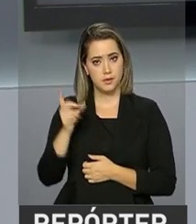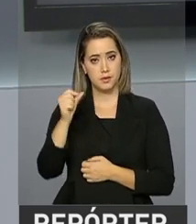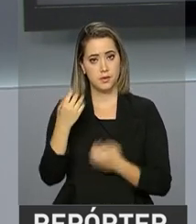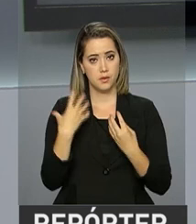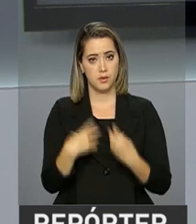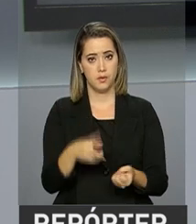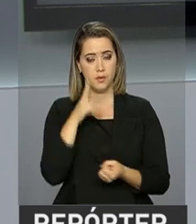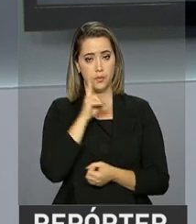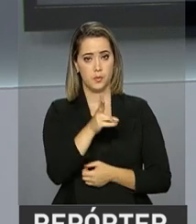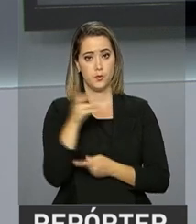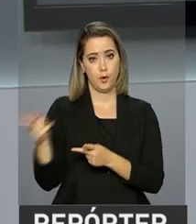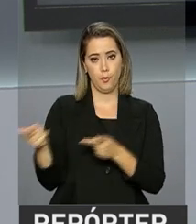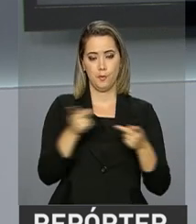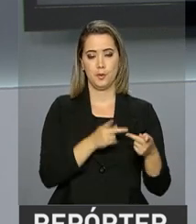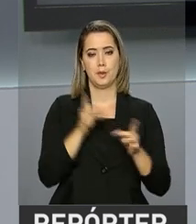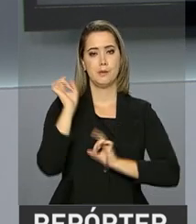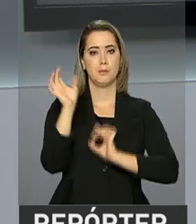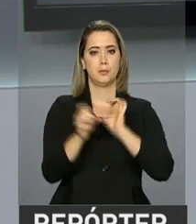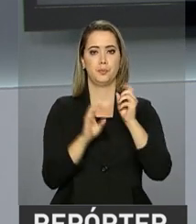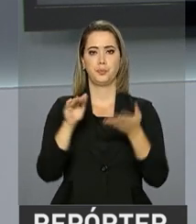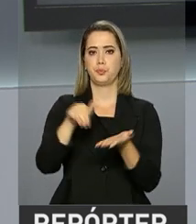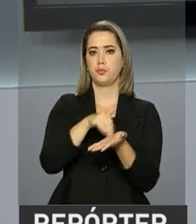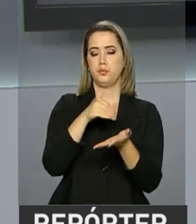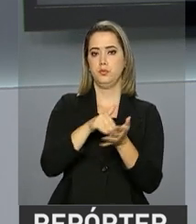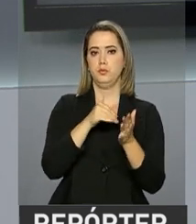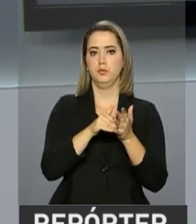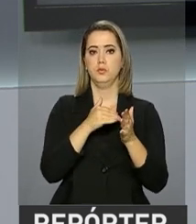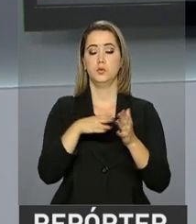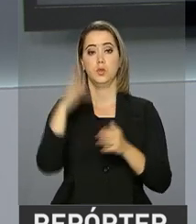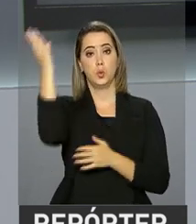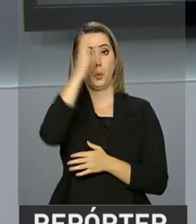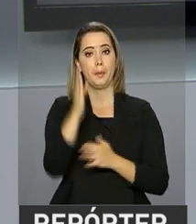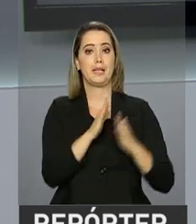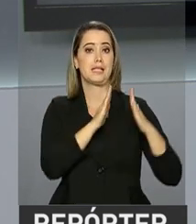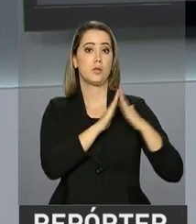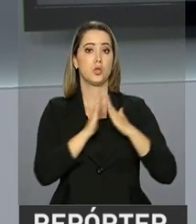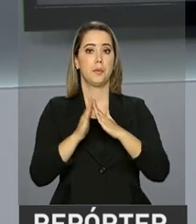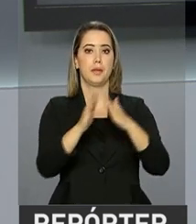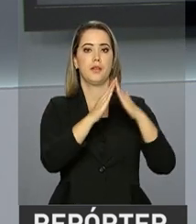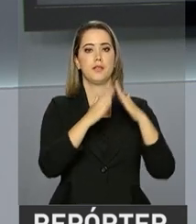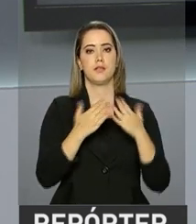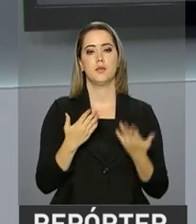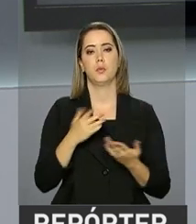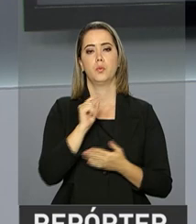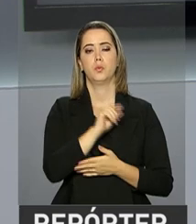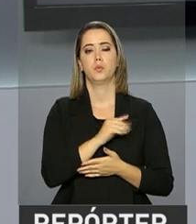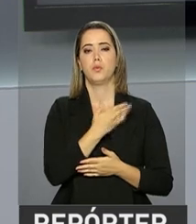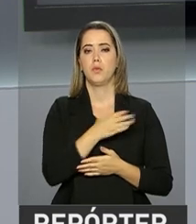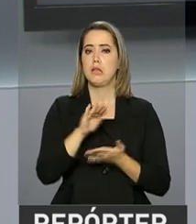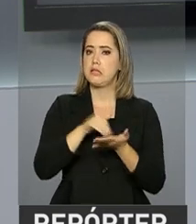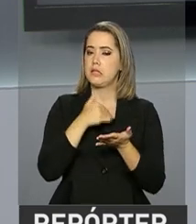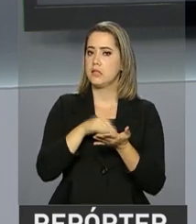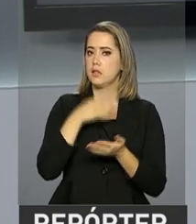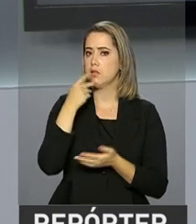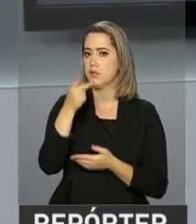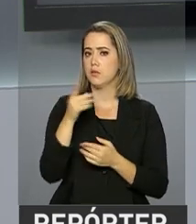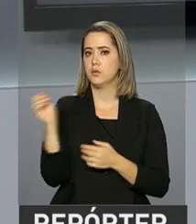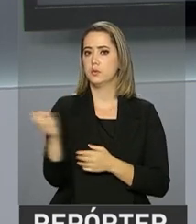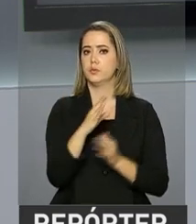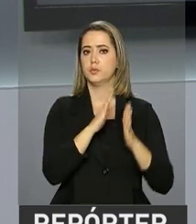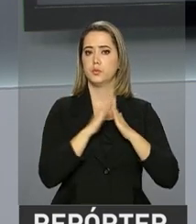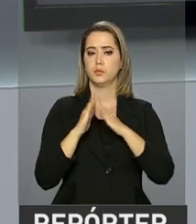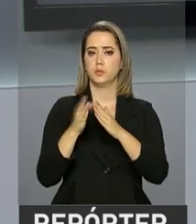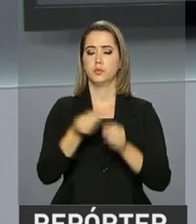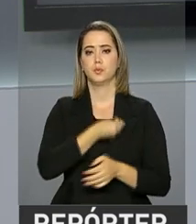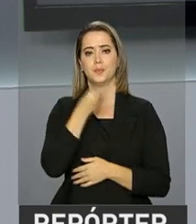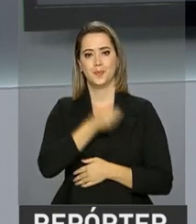que hoje tem como convidada especial a secretária nacional de Habitação, Henriqueta Arantes. A secretária vai falar das novas